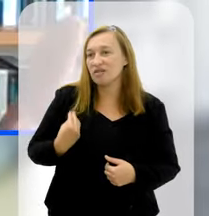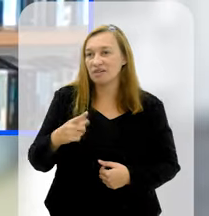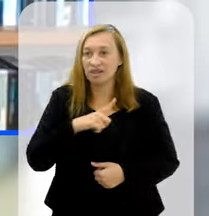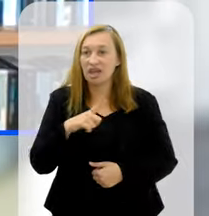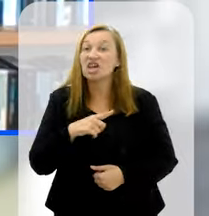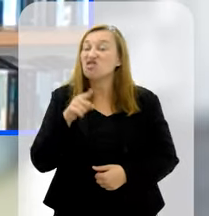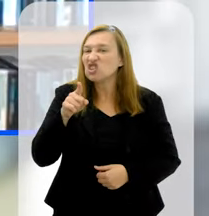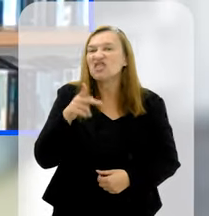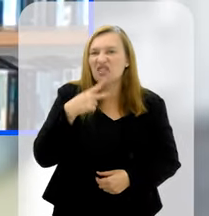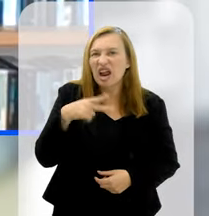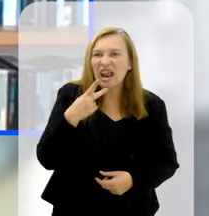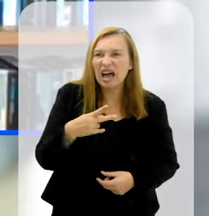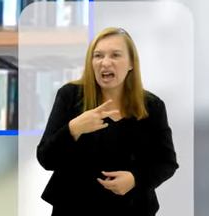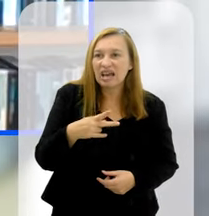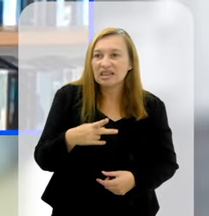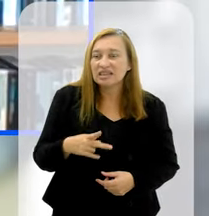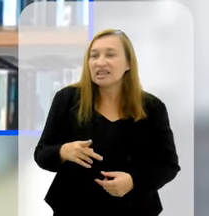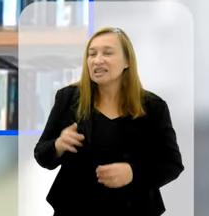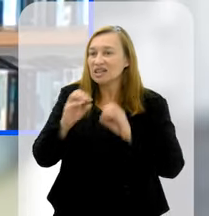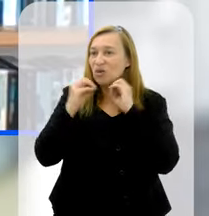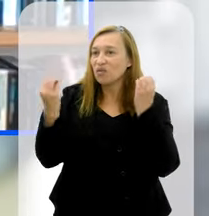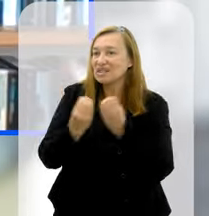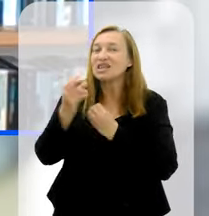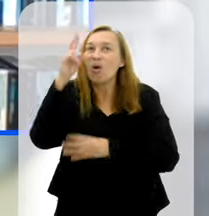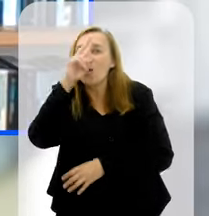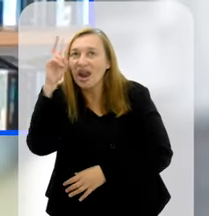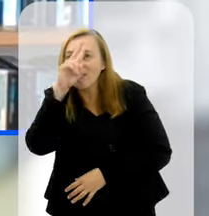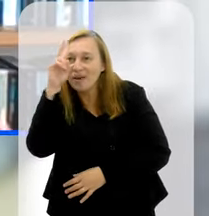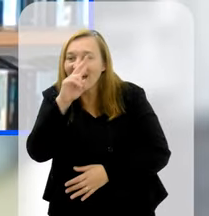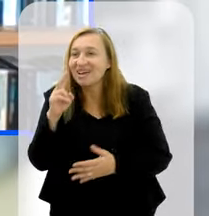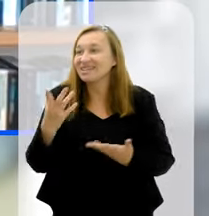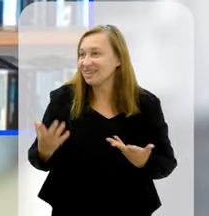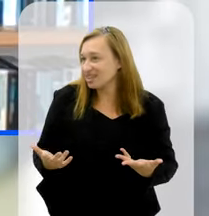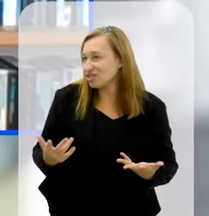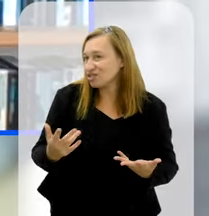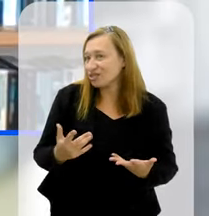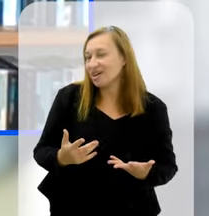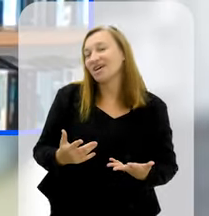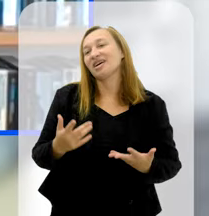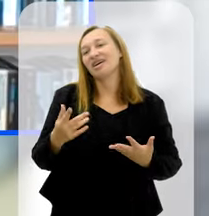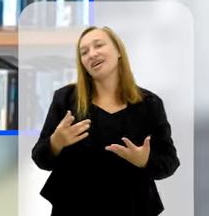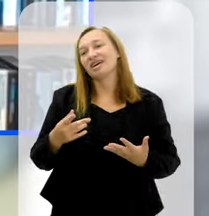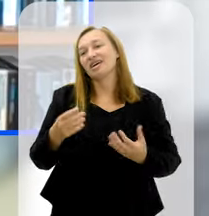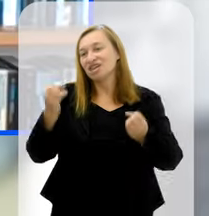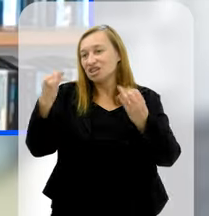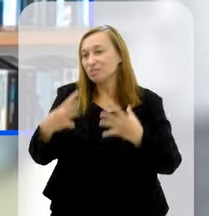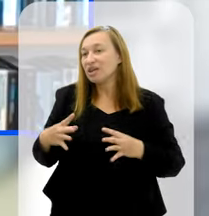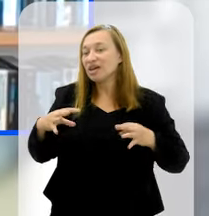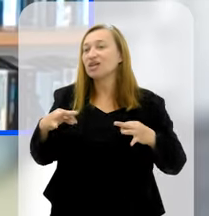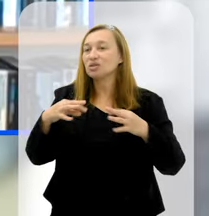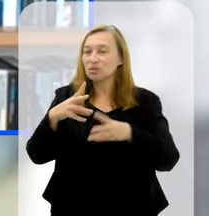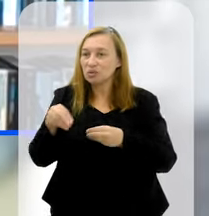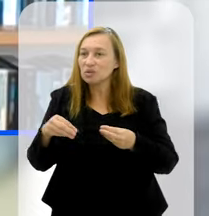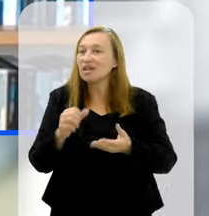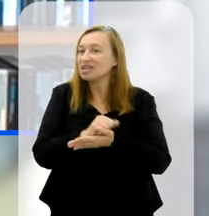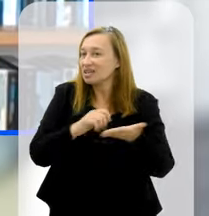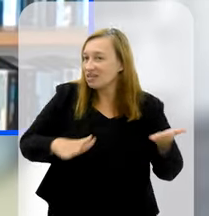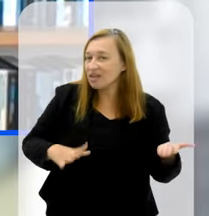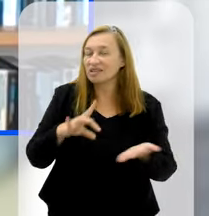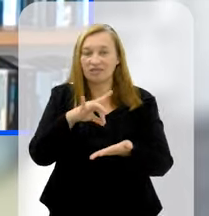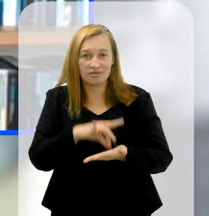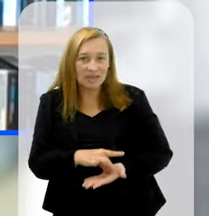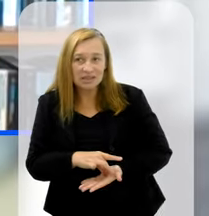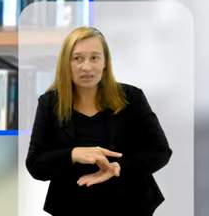de viver. E você falar dessa oficina, eu lembrar dessa história, diz muito sobre essas nossas atividades